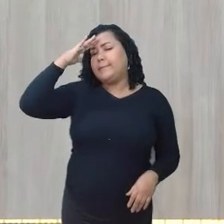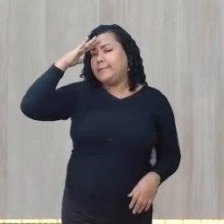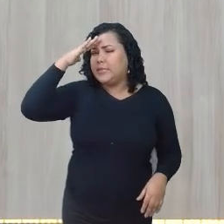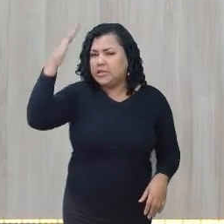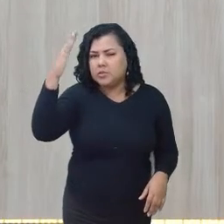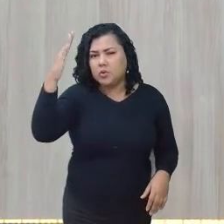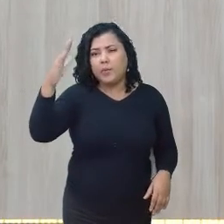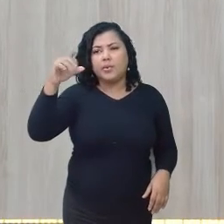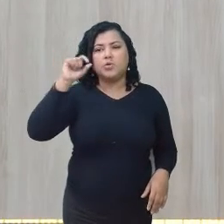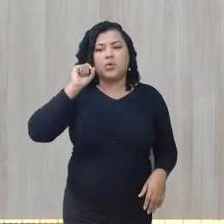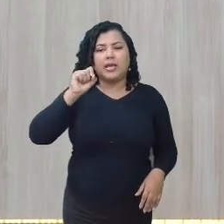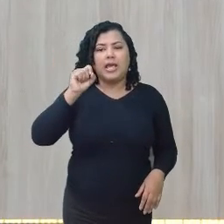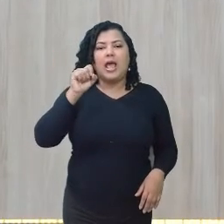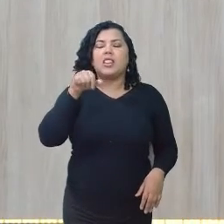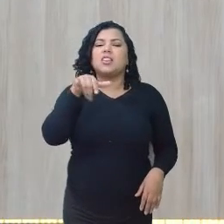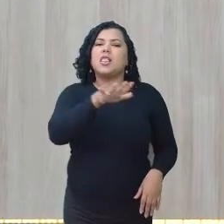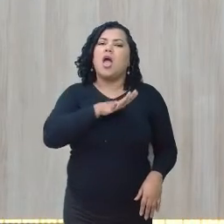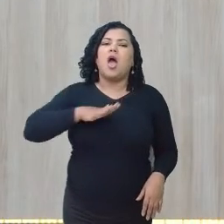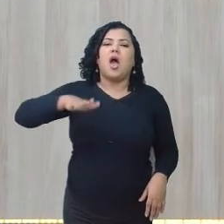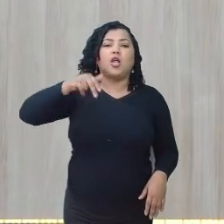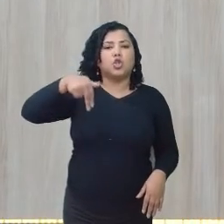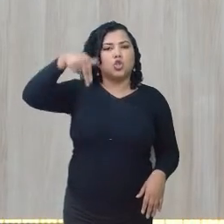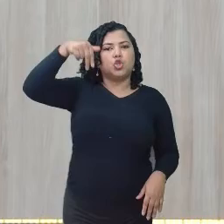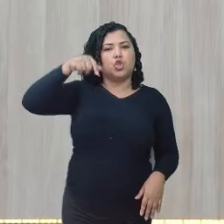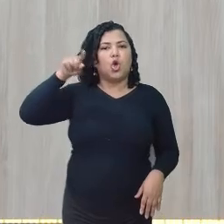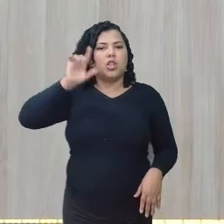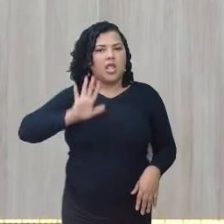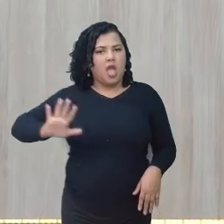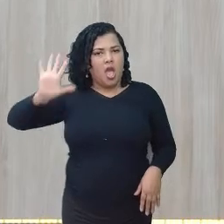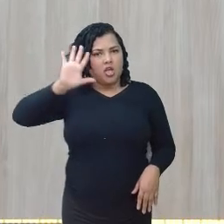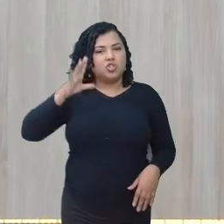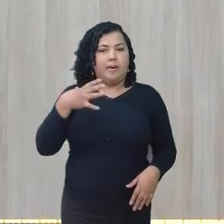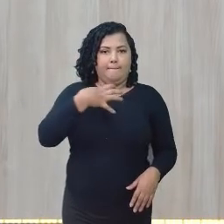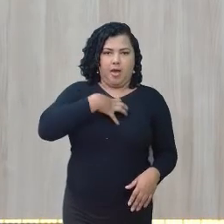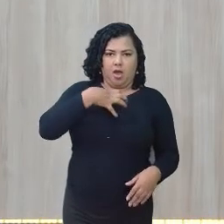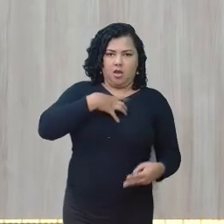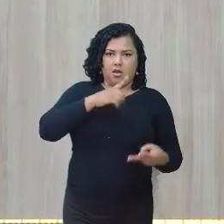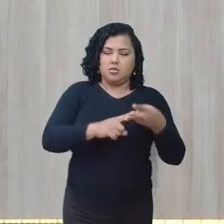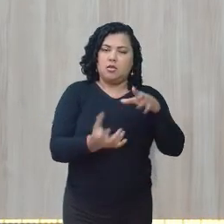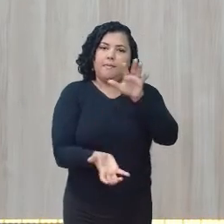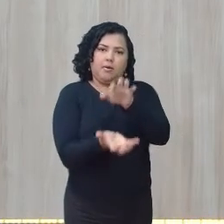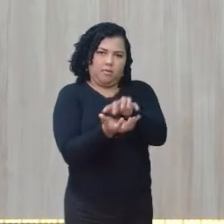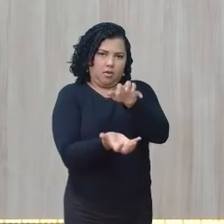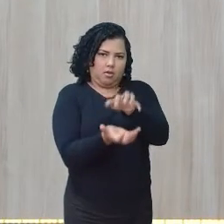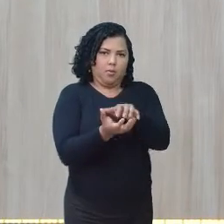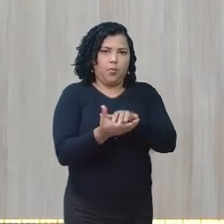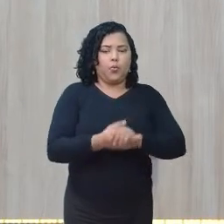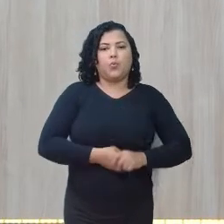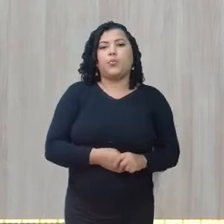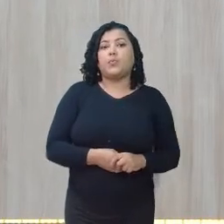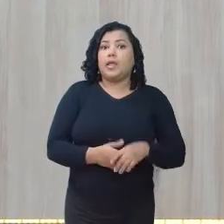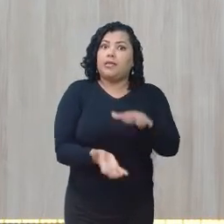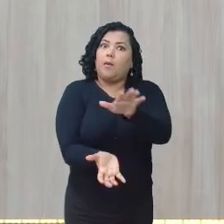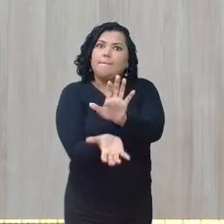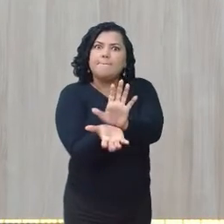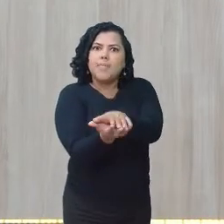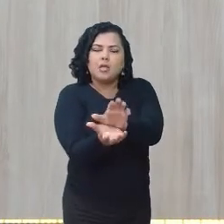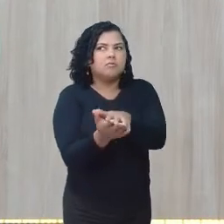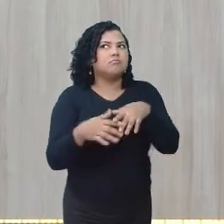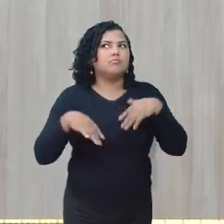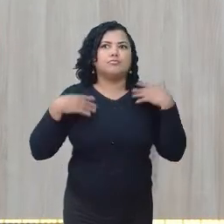principalmente na região Nordeste, os territórios da Bahia e Pernambuco. Pernambuco foi um